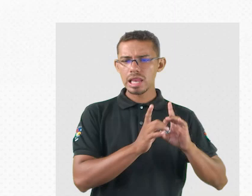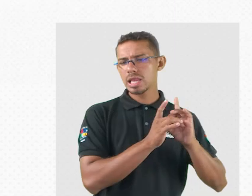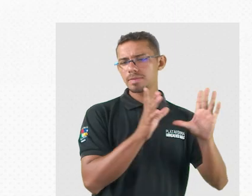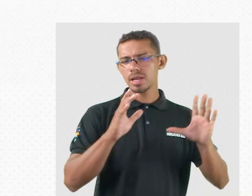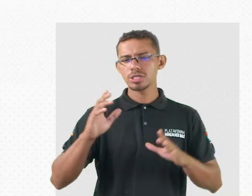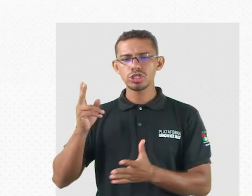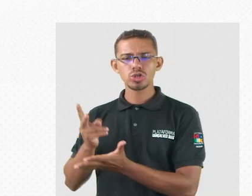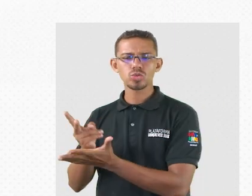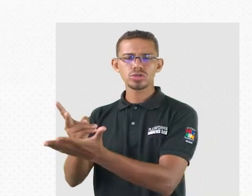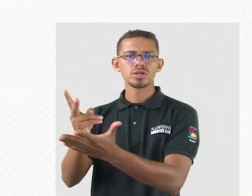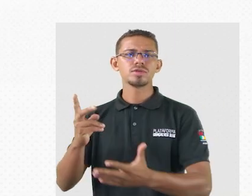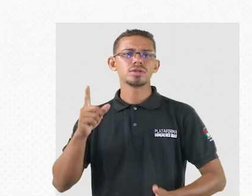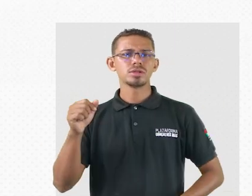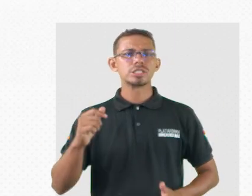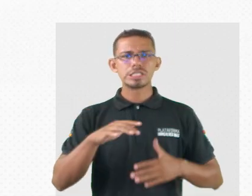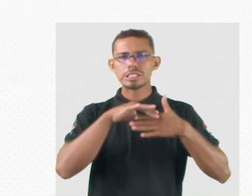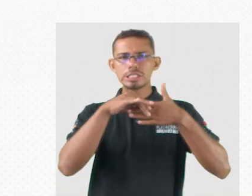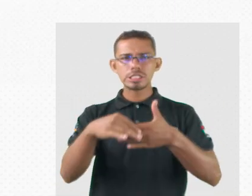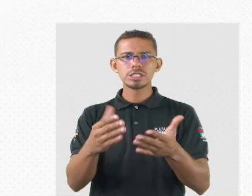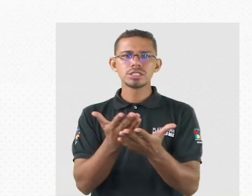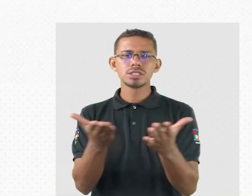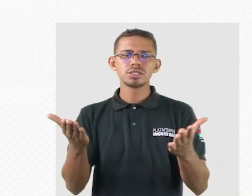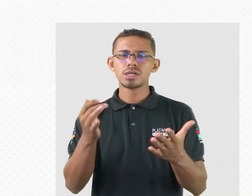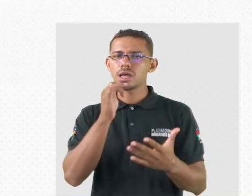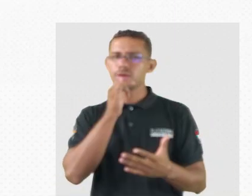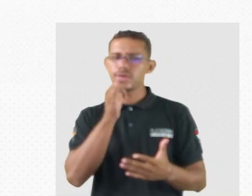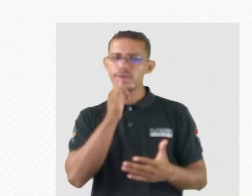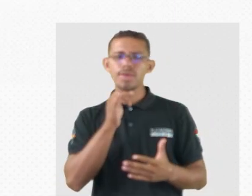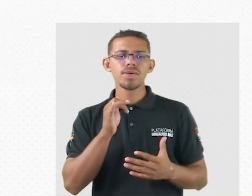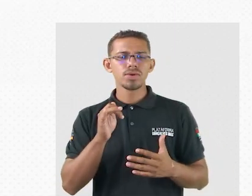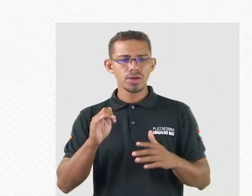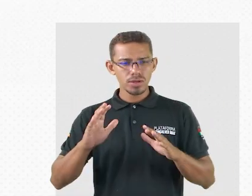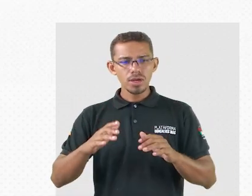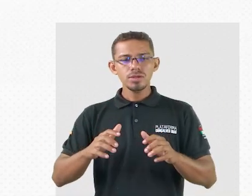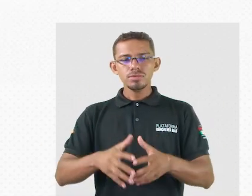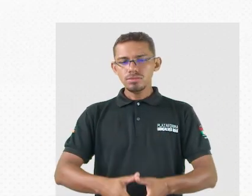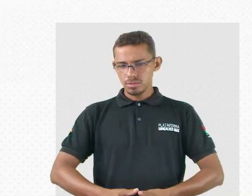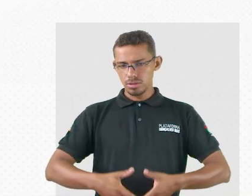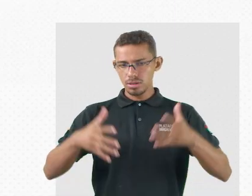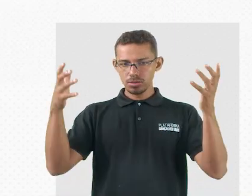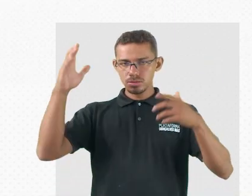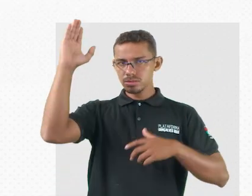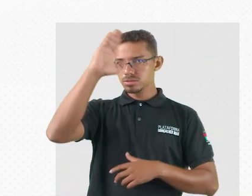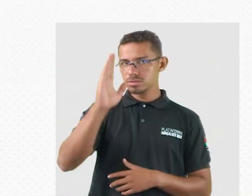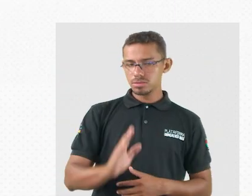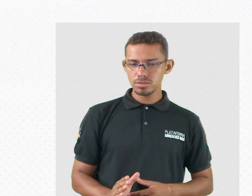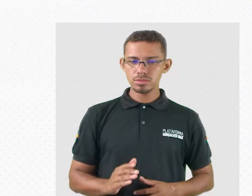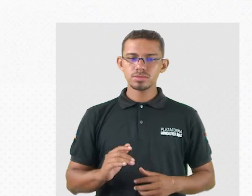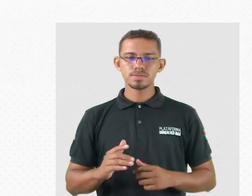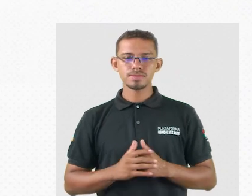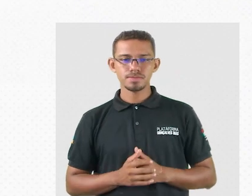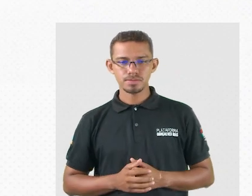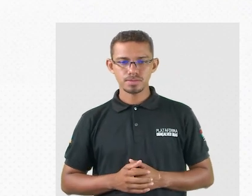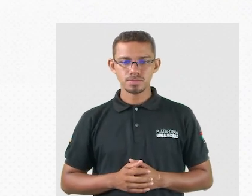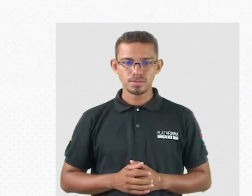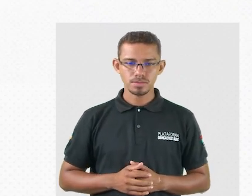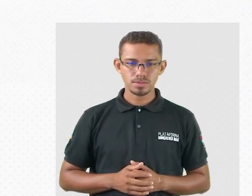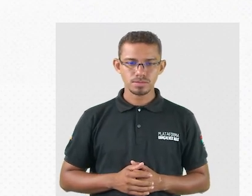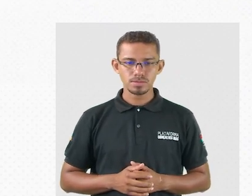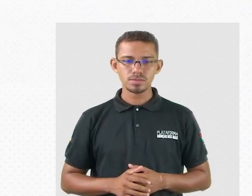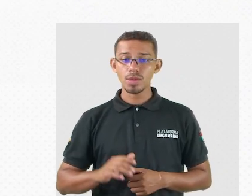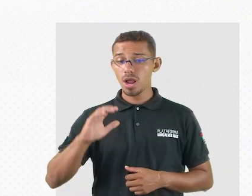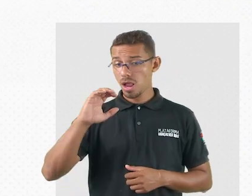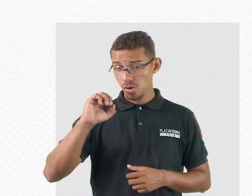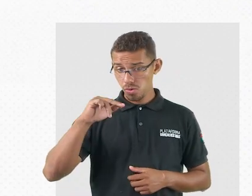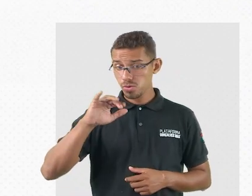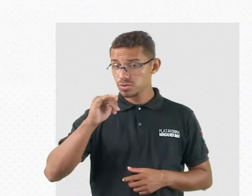conservadores, trazendo o que acontecia no formato mais macro no Brasil, naquele período, para o micro. As condições